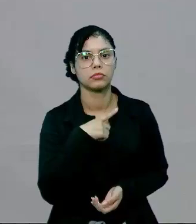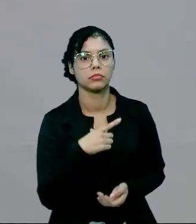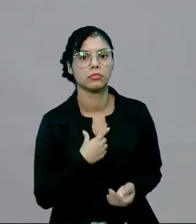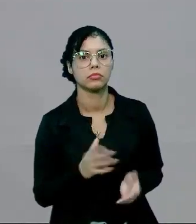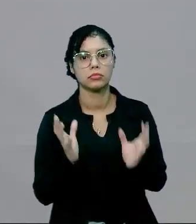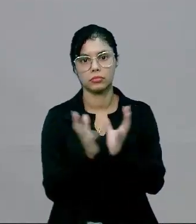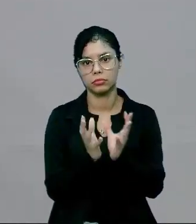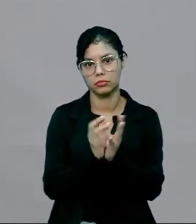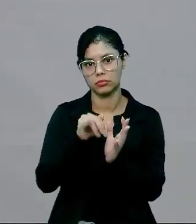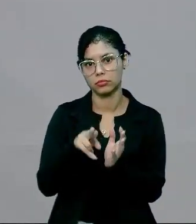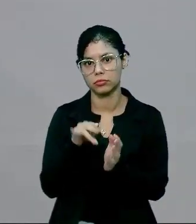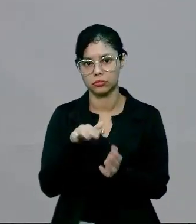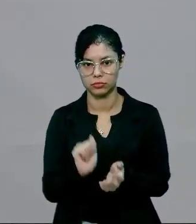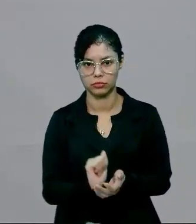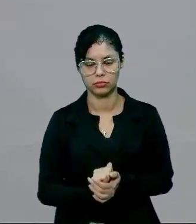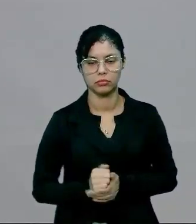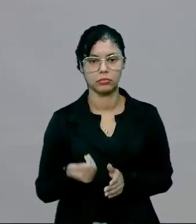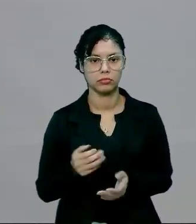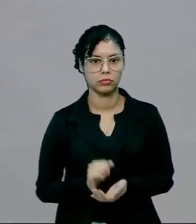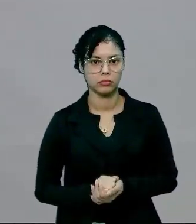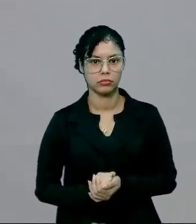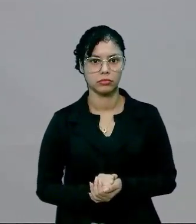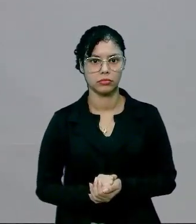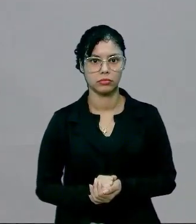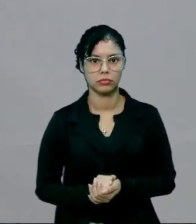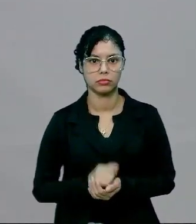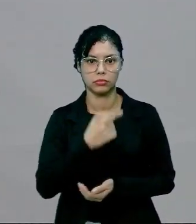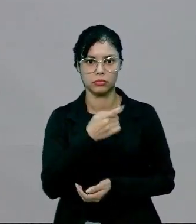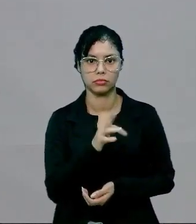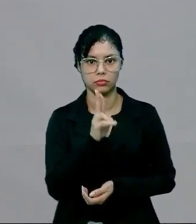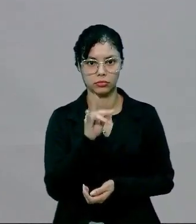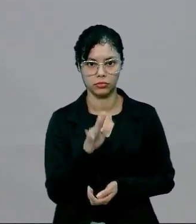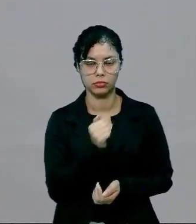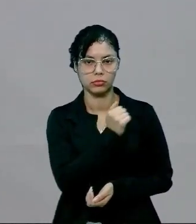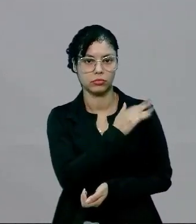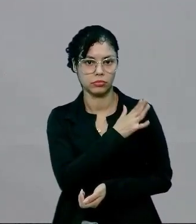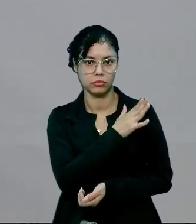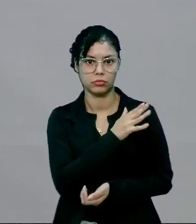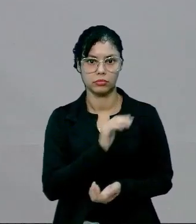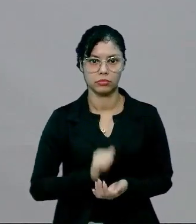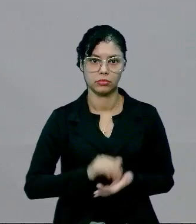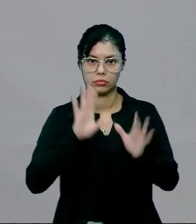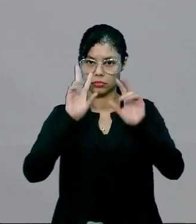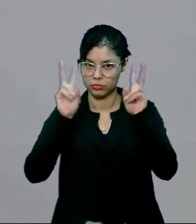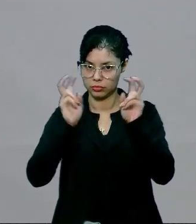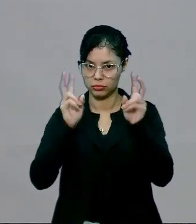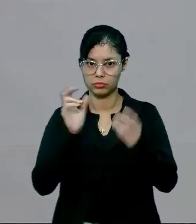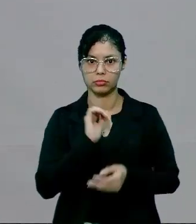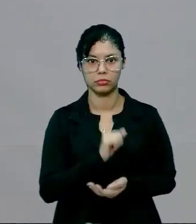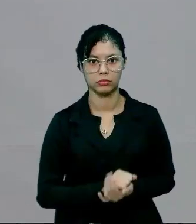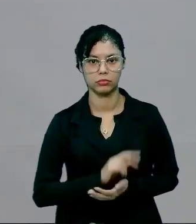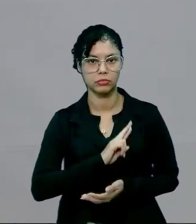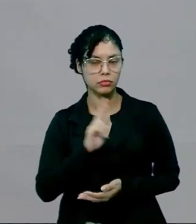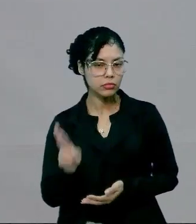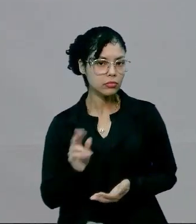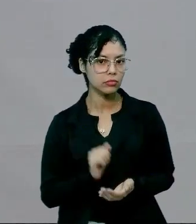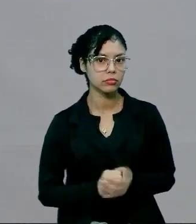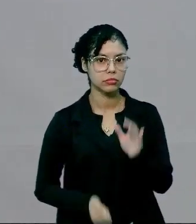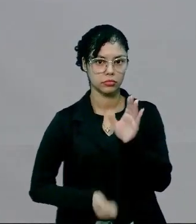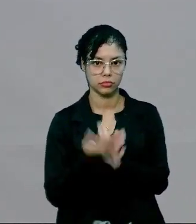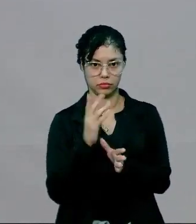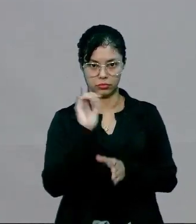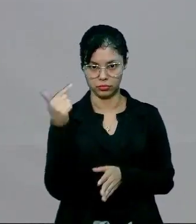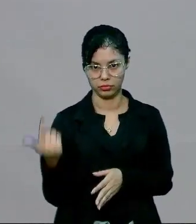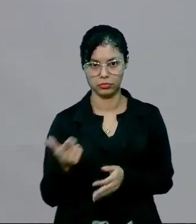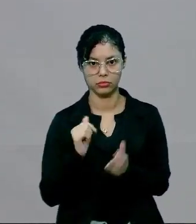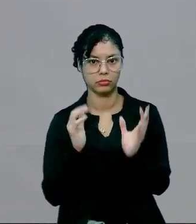uma comunidade que propagava a xenofobia, né? O preconceito contra determinadas religiões. E aí criaram